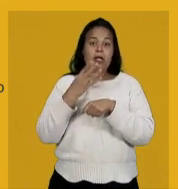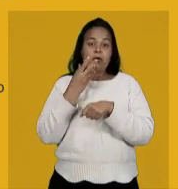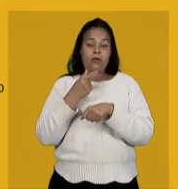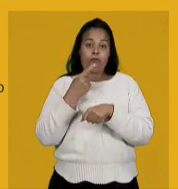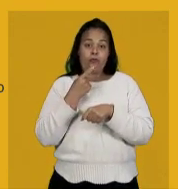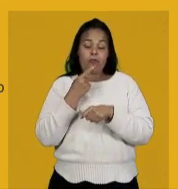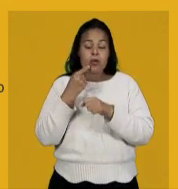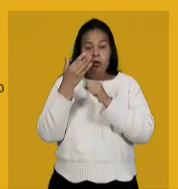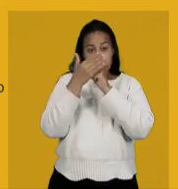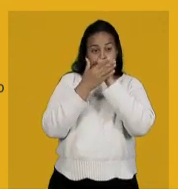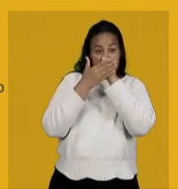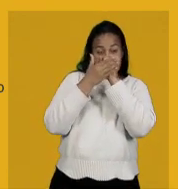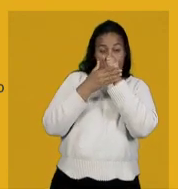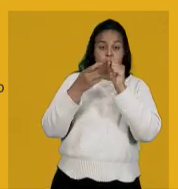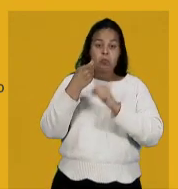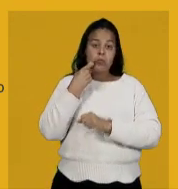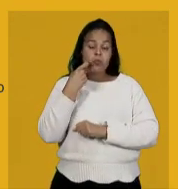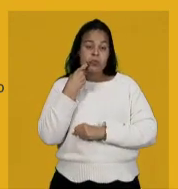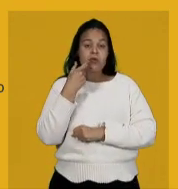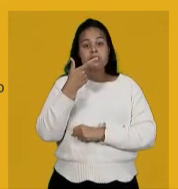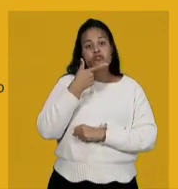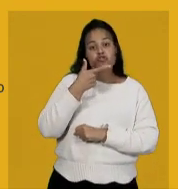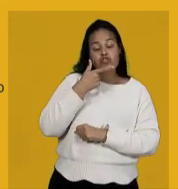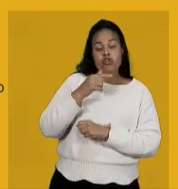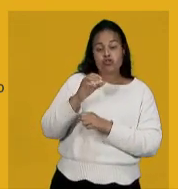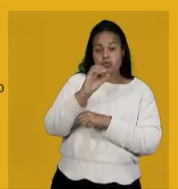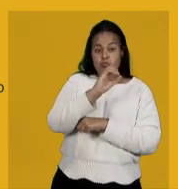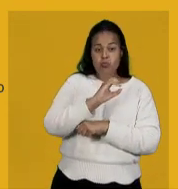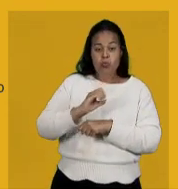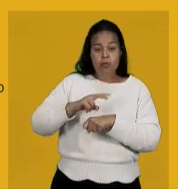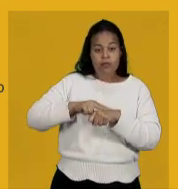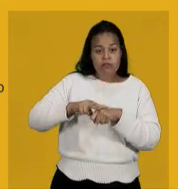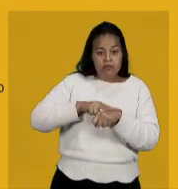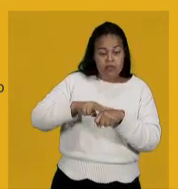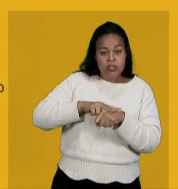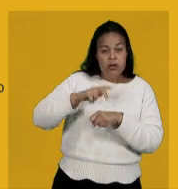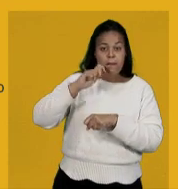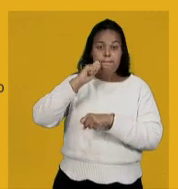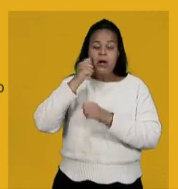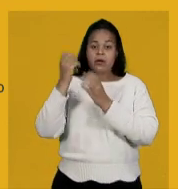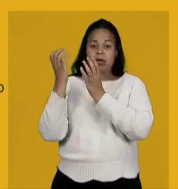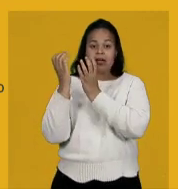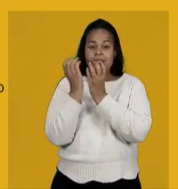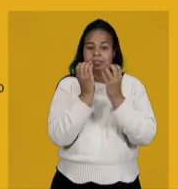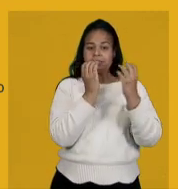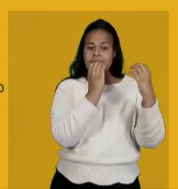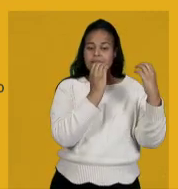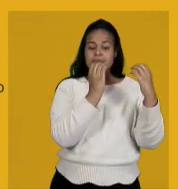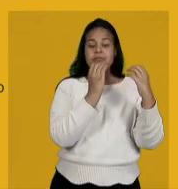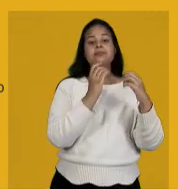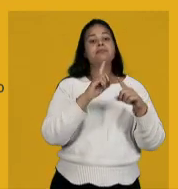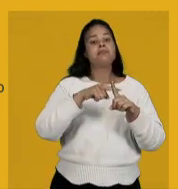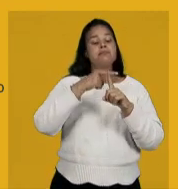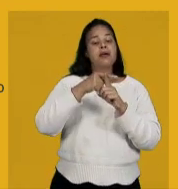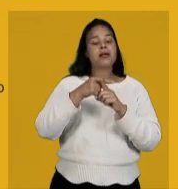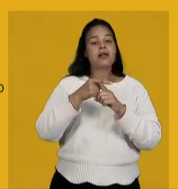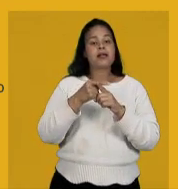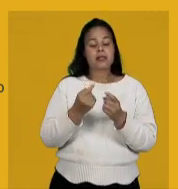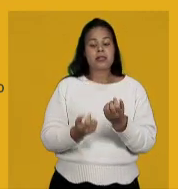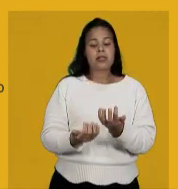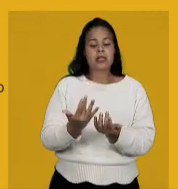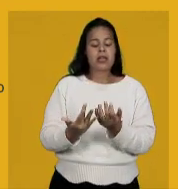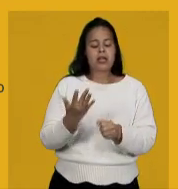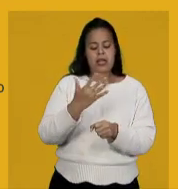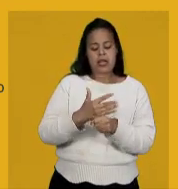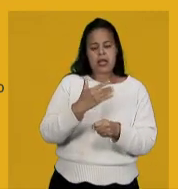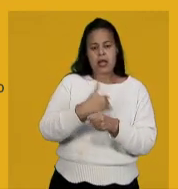de porco, sardinha, queijo, azeitona, pão de milho, batata frita. Mas não é batata frita todo